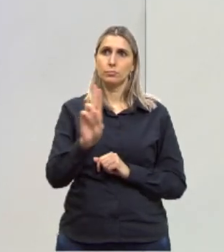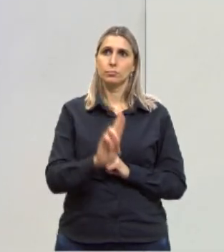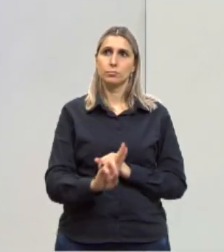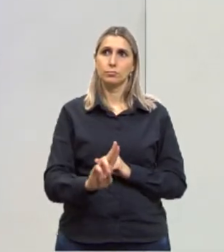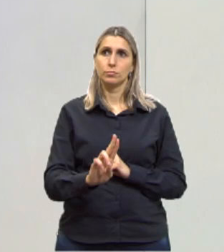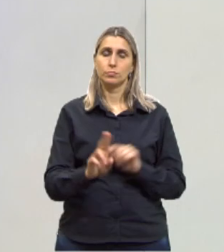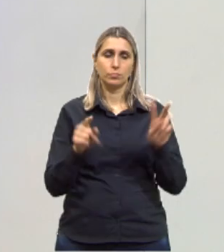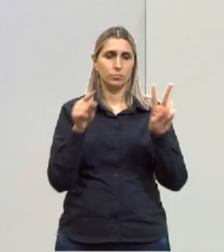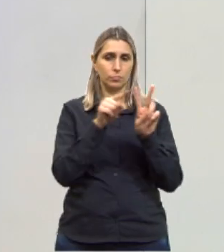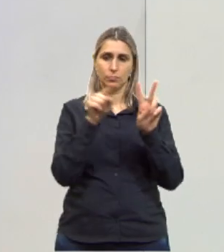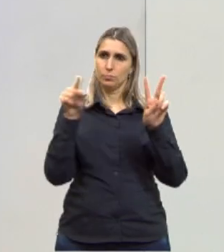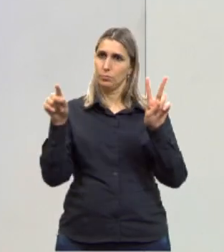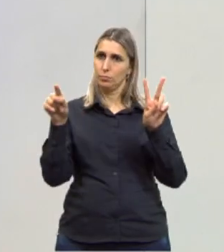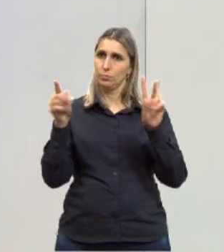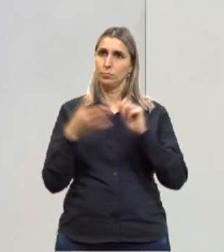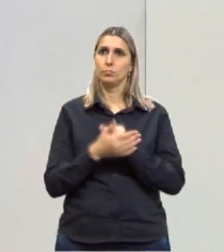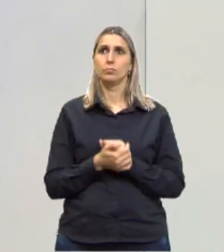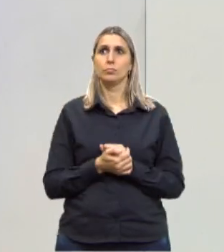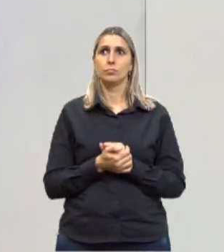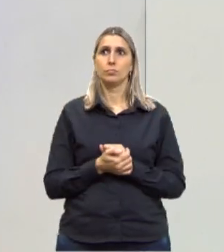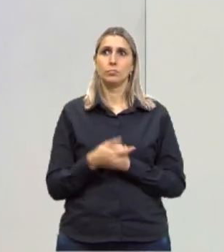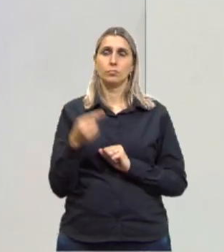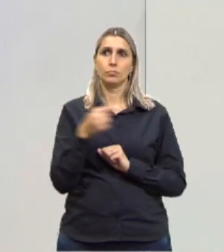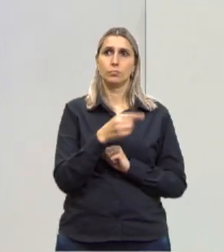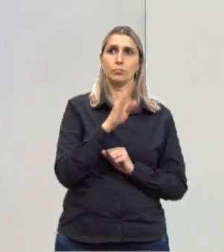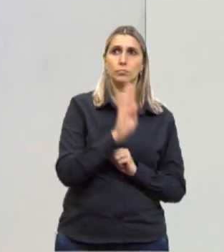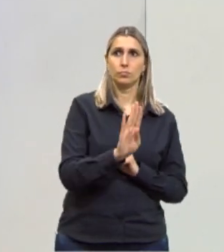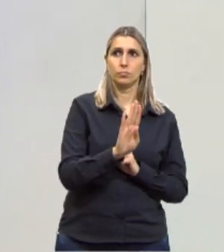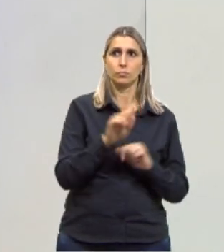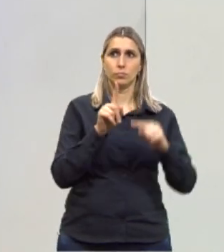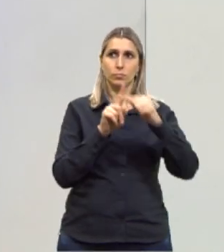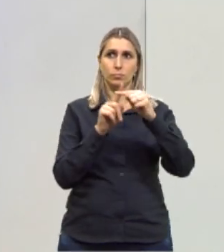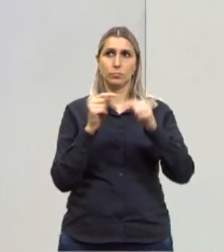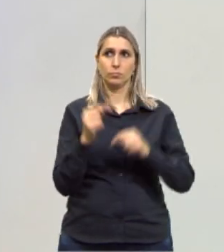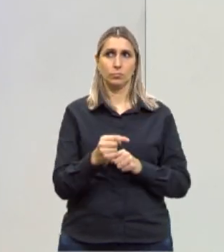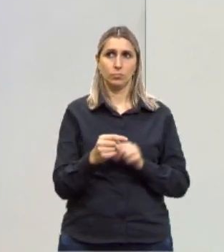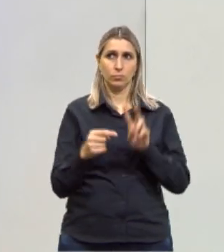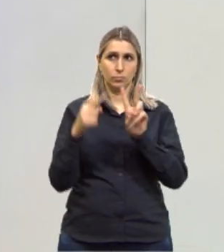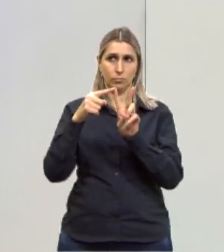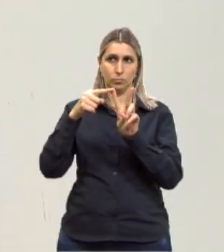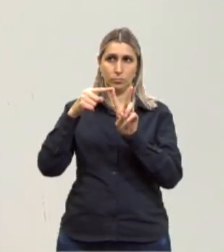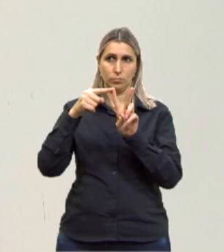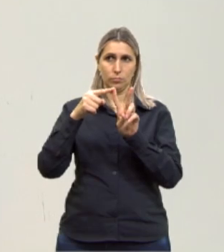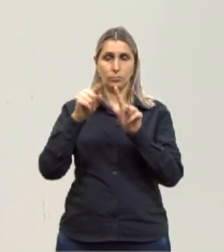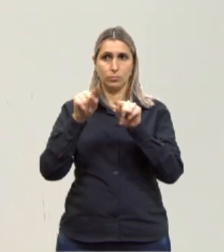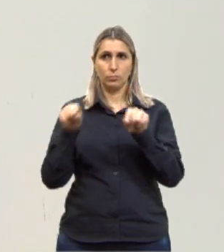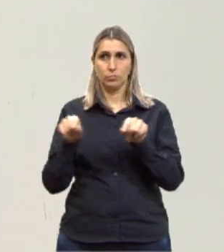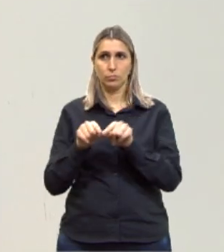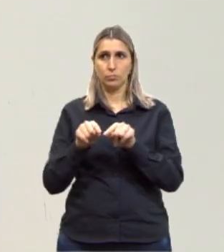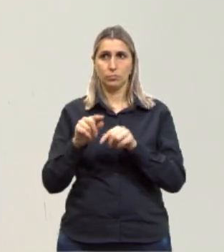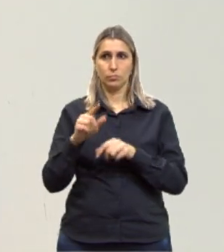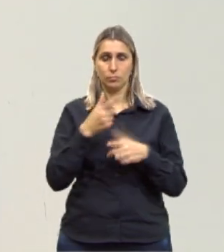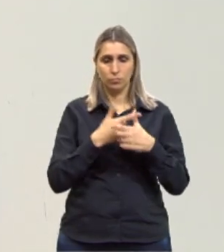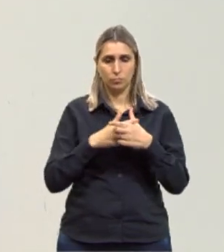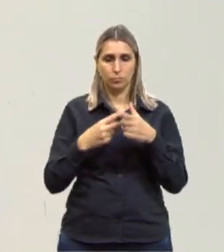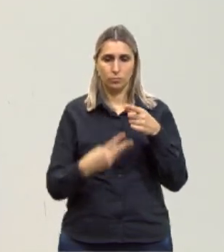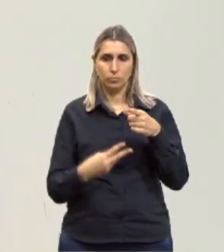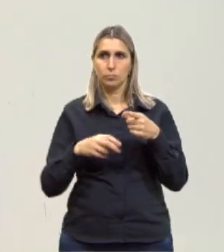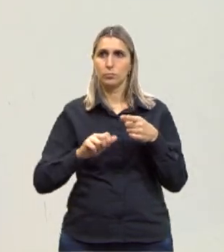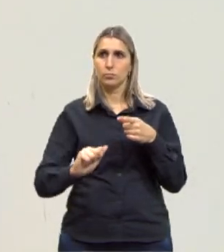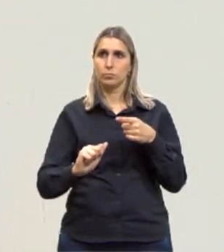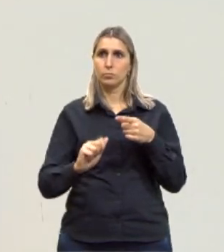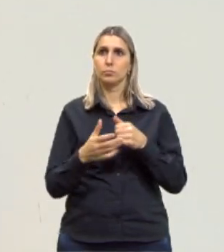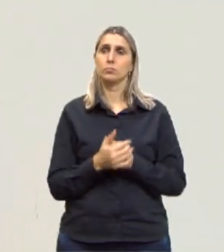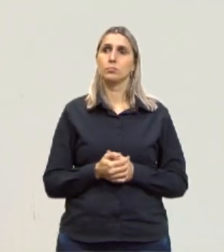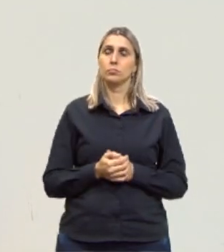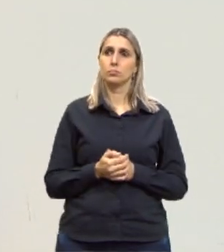nossa Bhaskara. Menos b, mais ou menos a raiz do delta sobre 2a.